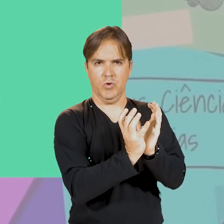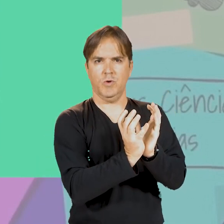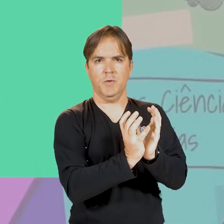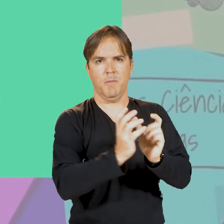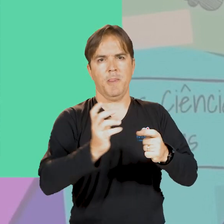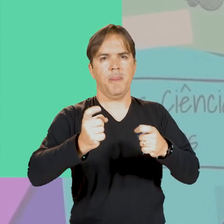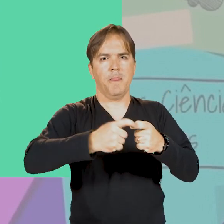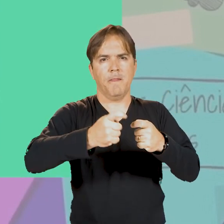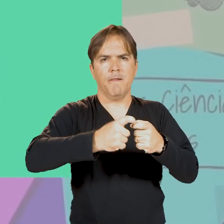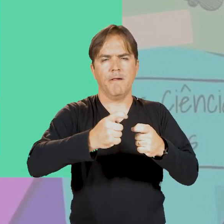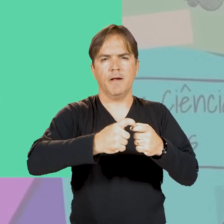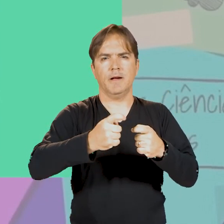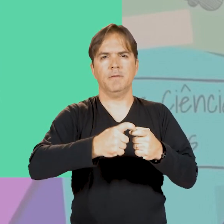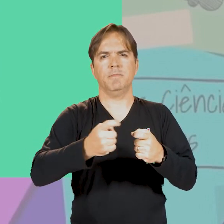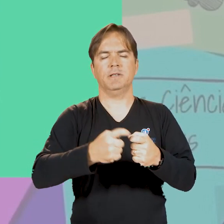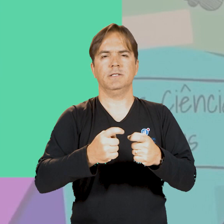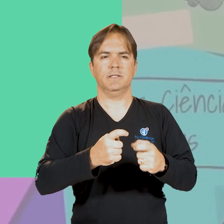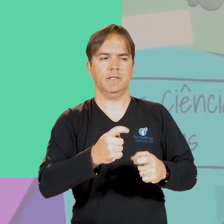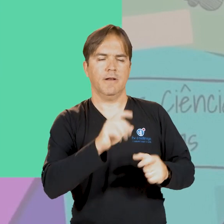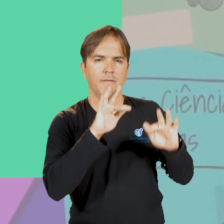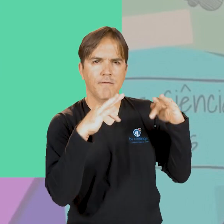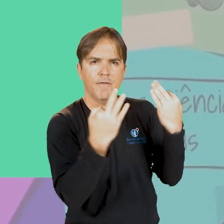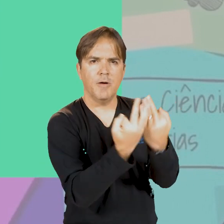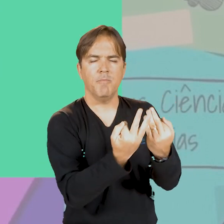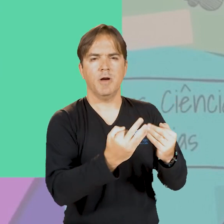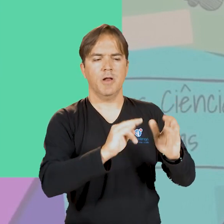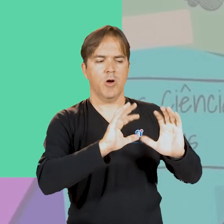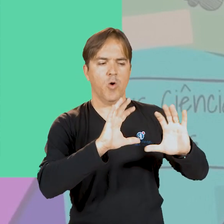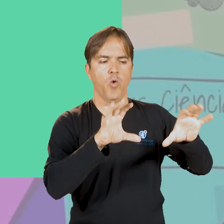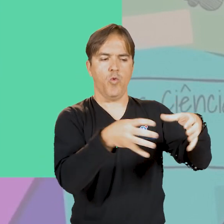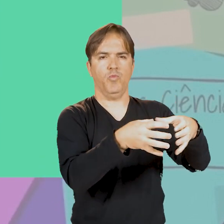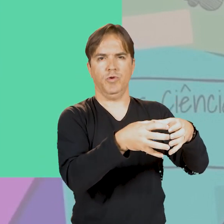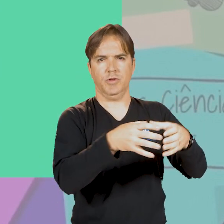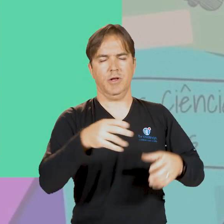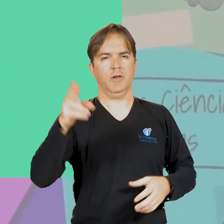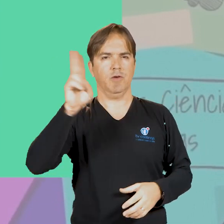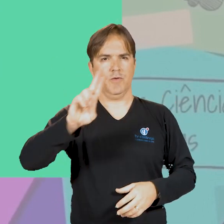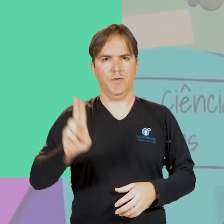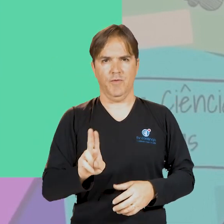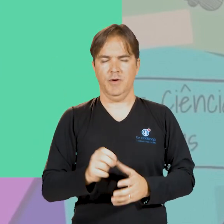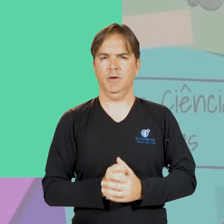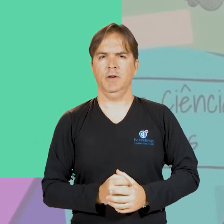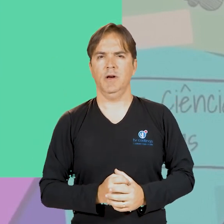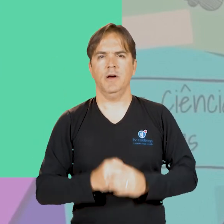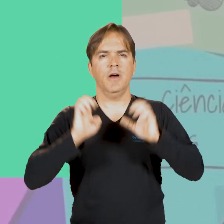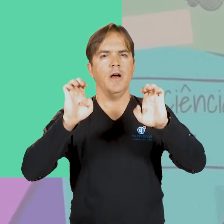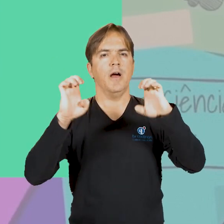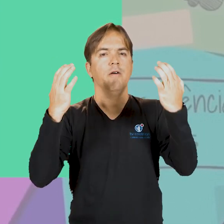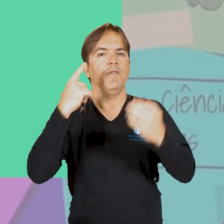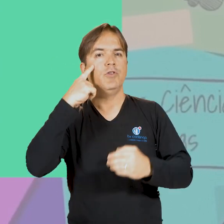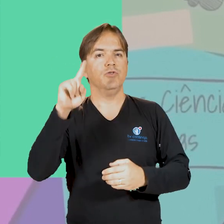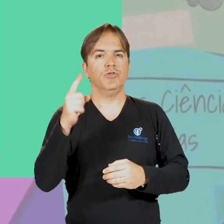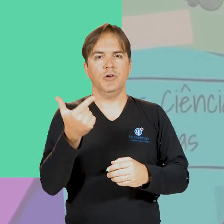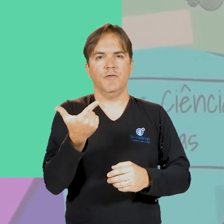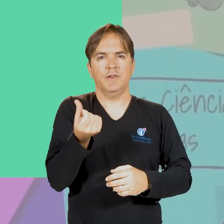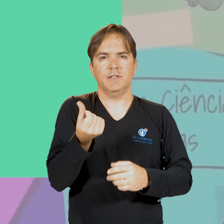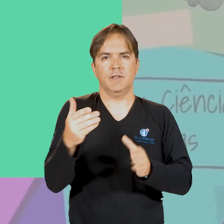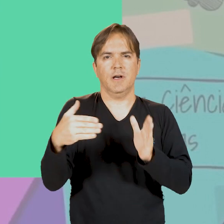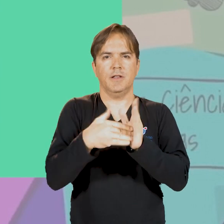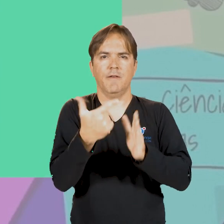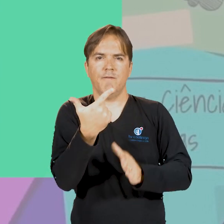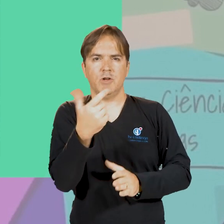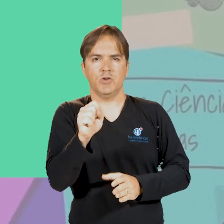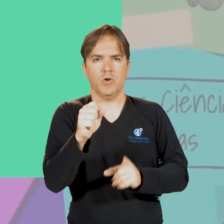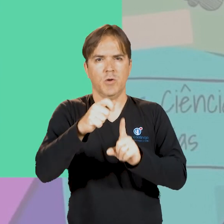medicina de família e comunidade da univasf o evento vai ser realizado de 26 a 28